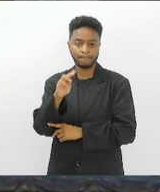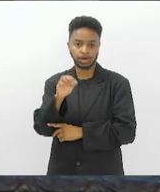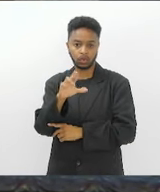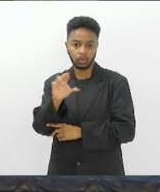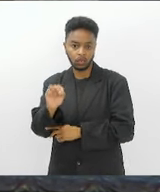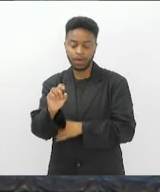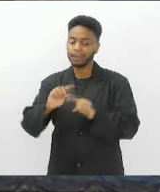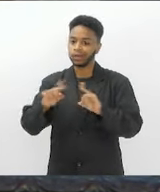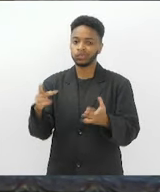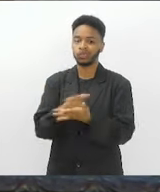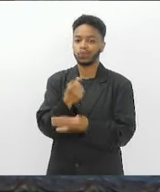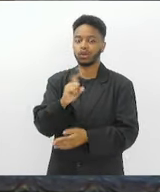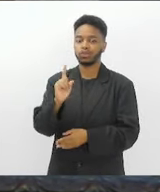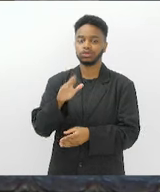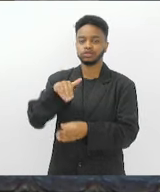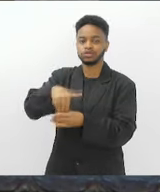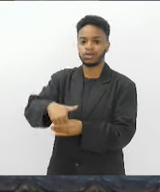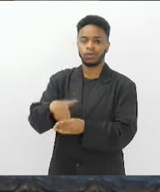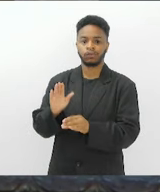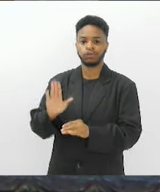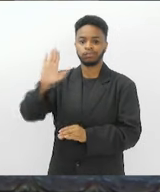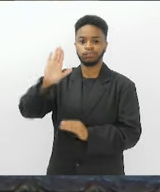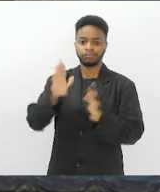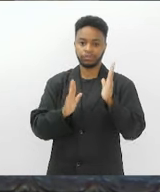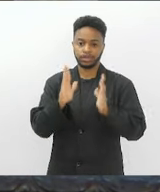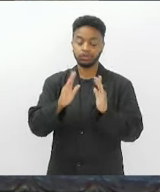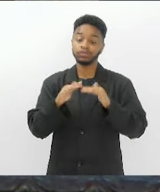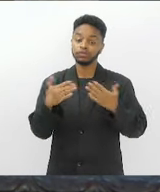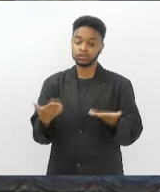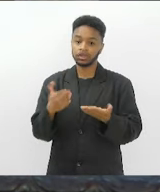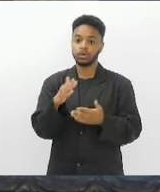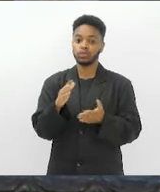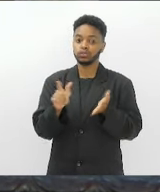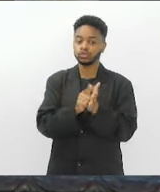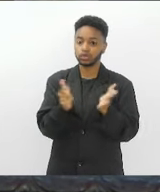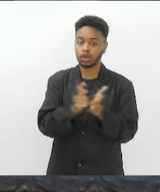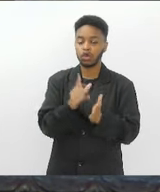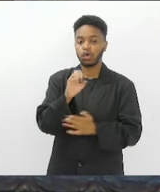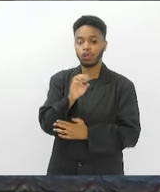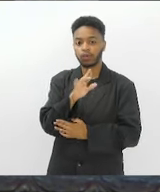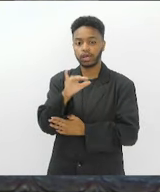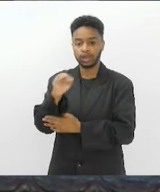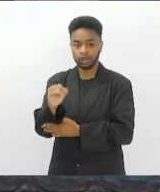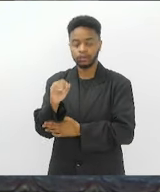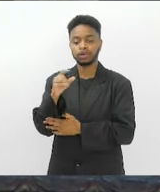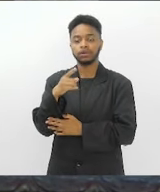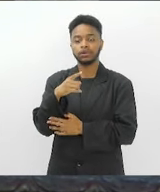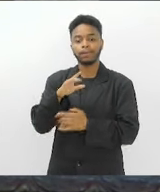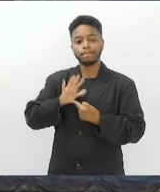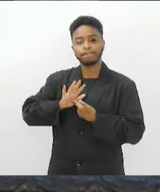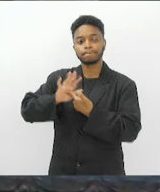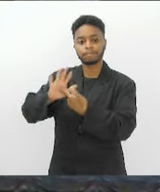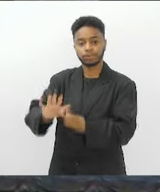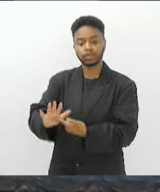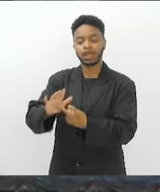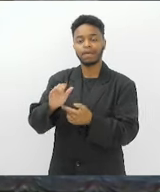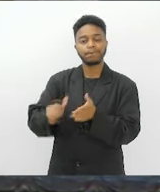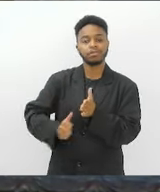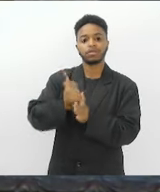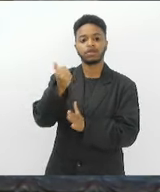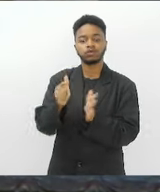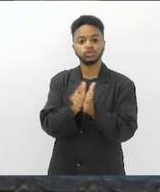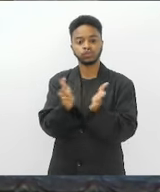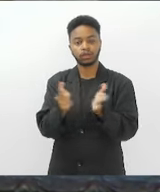Manhã passa a fazer oposição aberta ao regime militar. É o primeiro jornal, grande jornal da imprensa brasileira, a